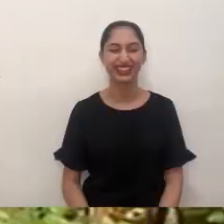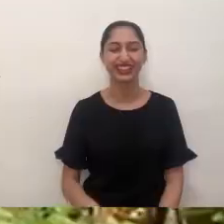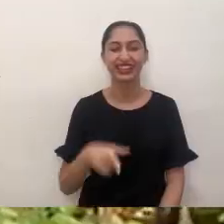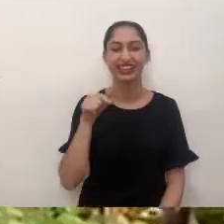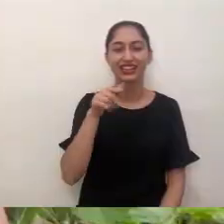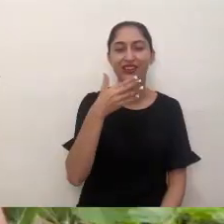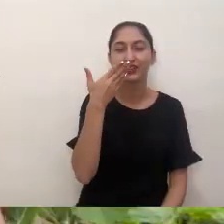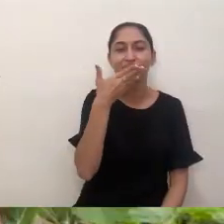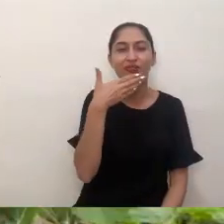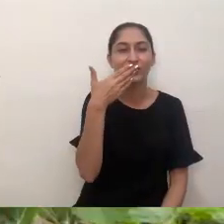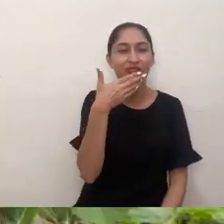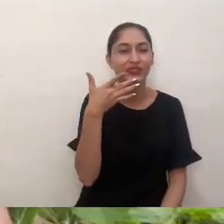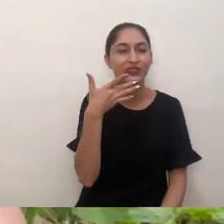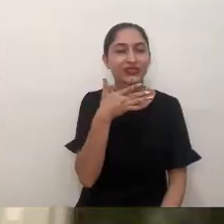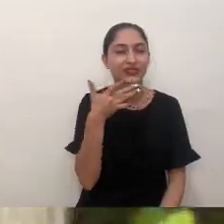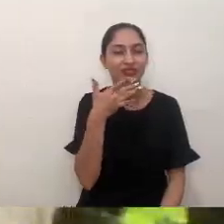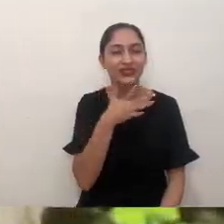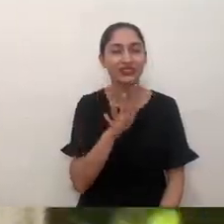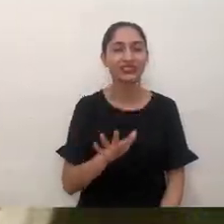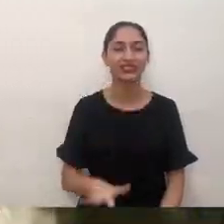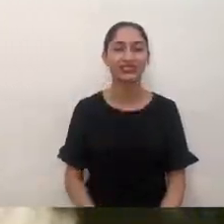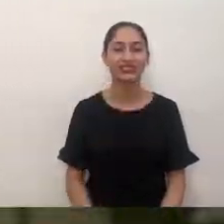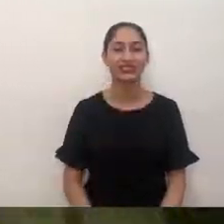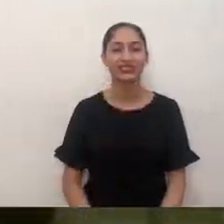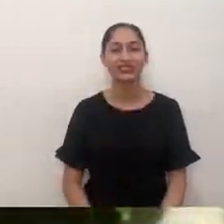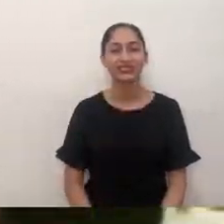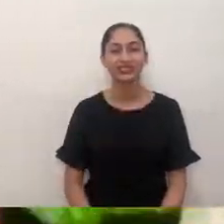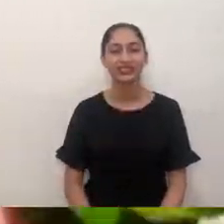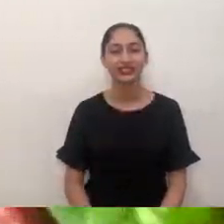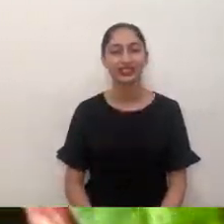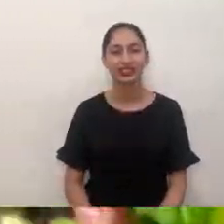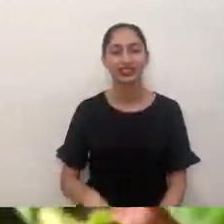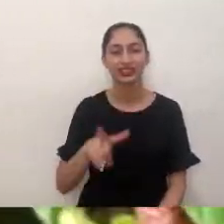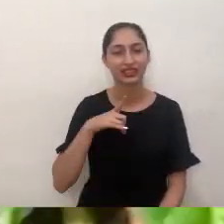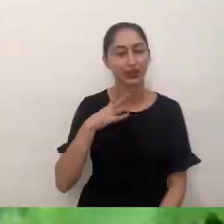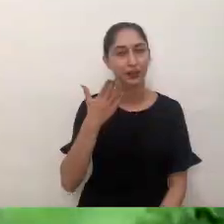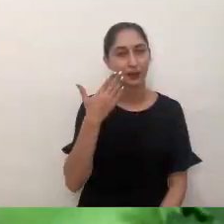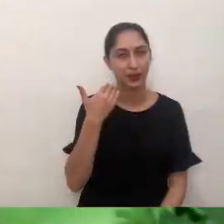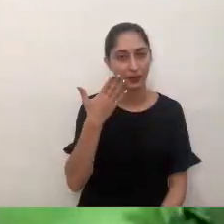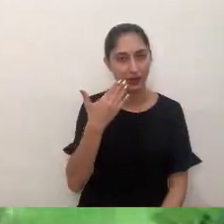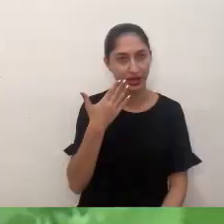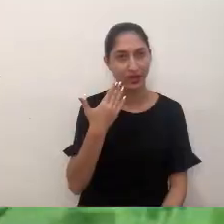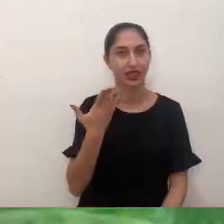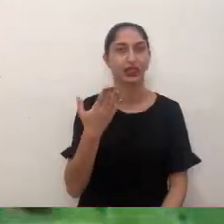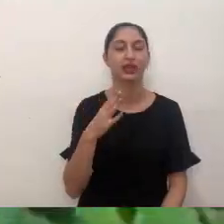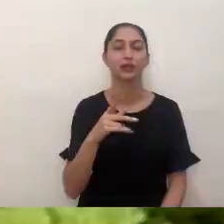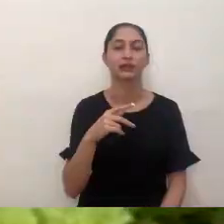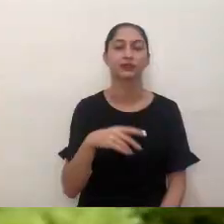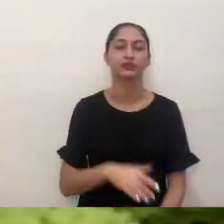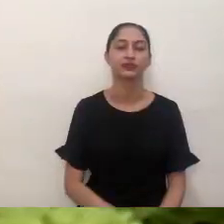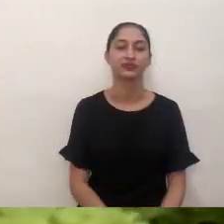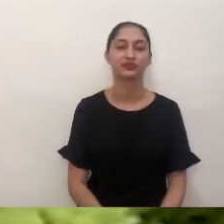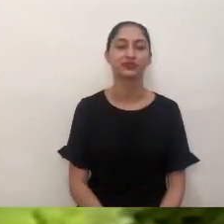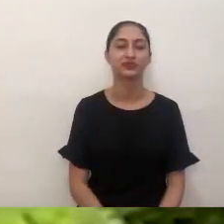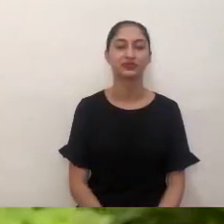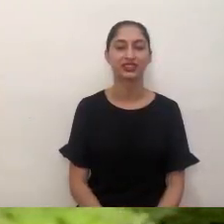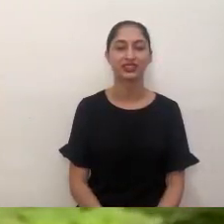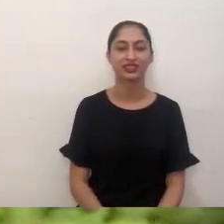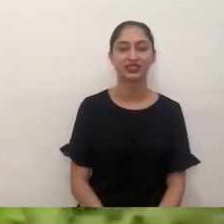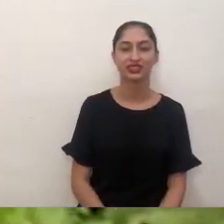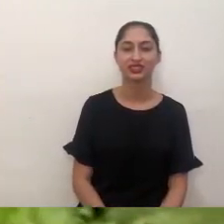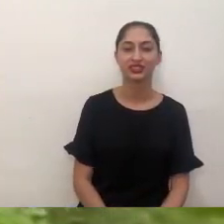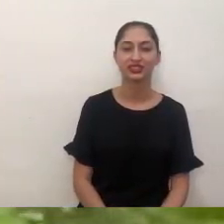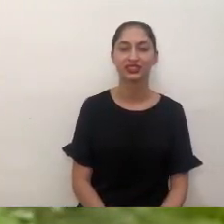docinho. Tem o gondó, tem os pés de pimentão, serraia. Água do coco